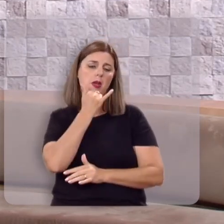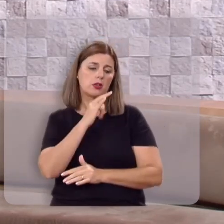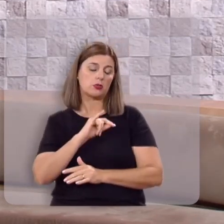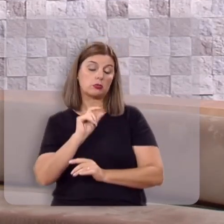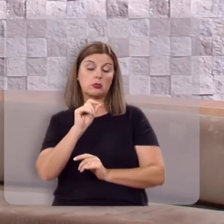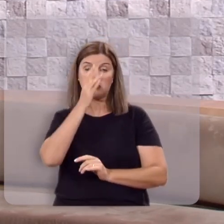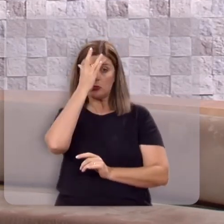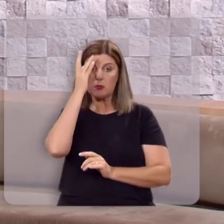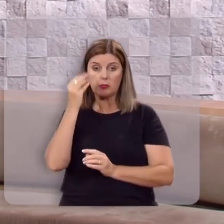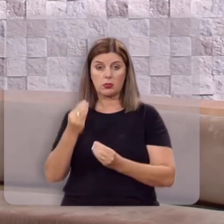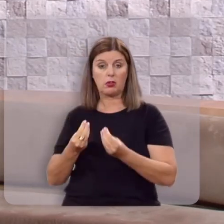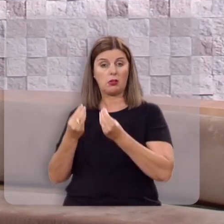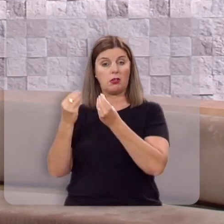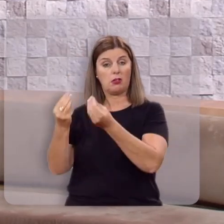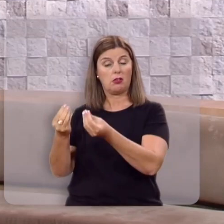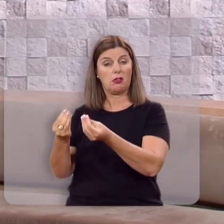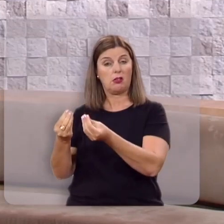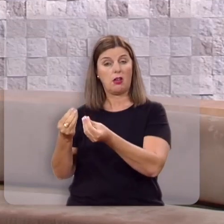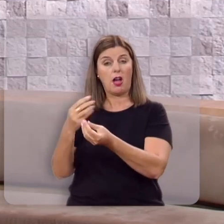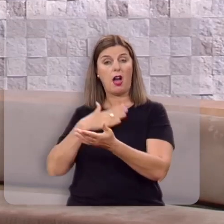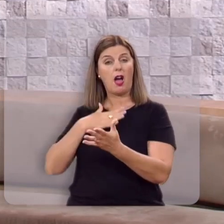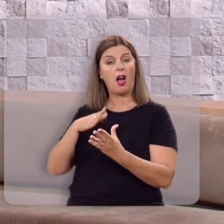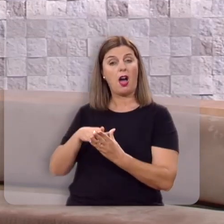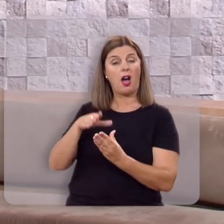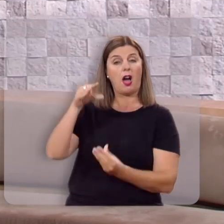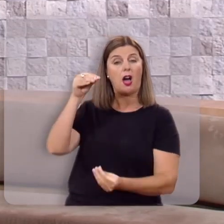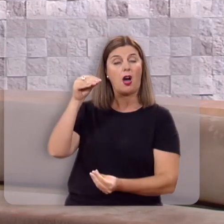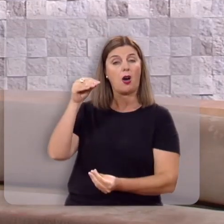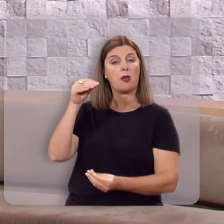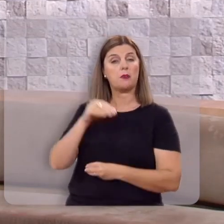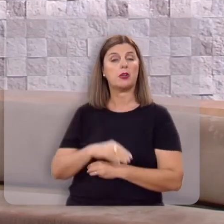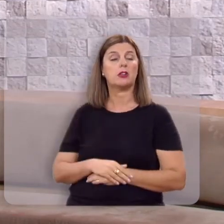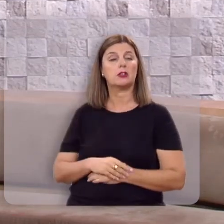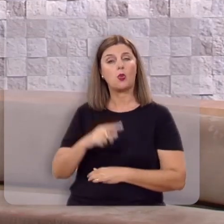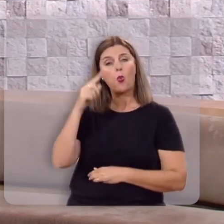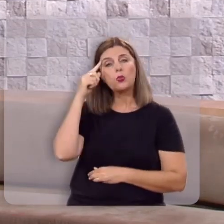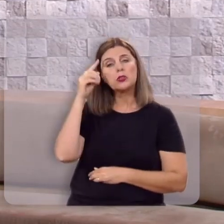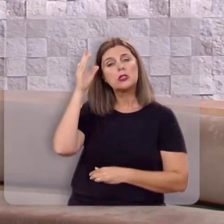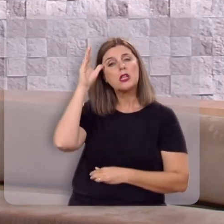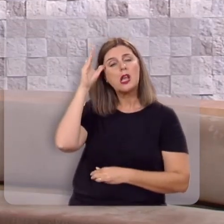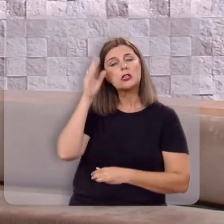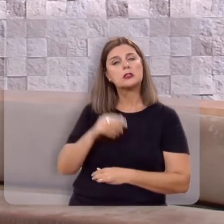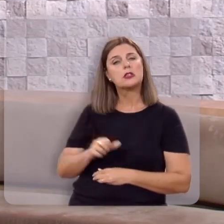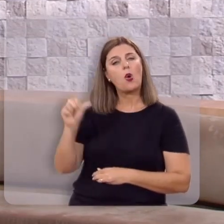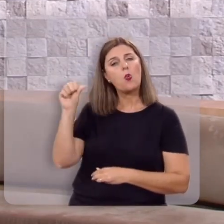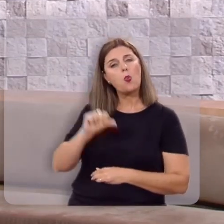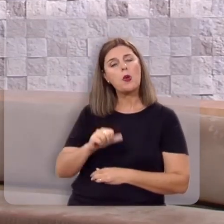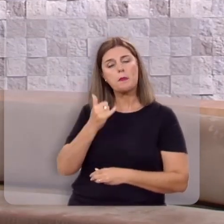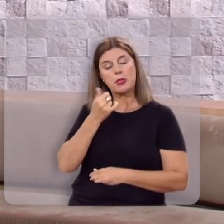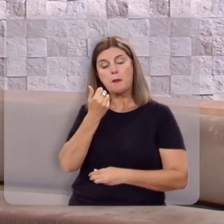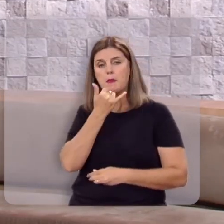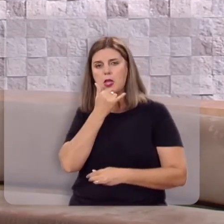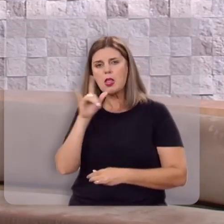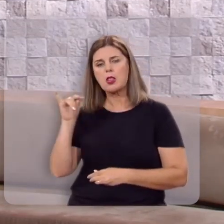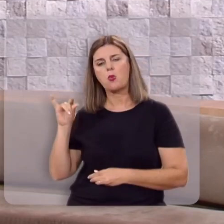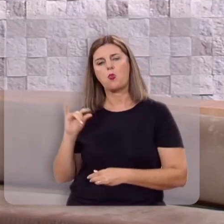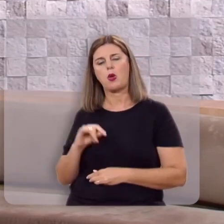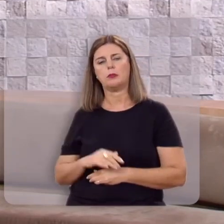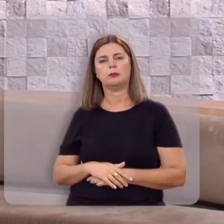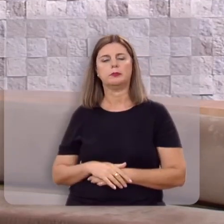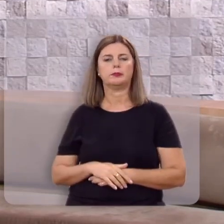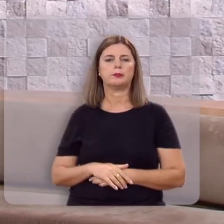ser perdoado. Quem não perdoa é entregue aos flageladores da alma, aos verdugos da consciência.